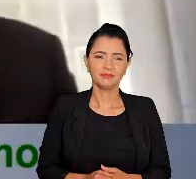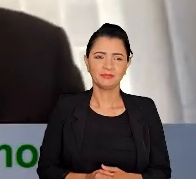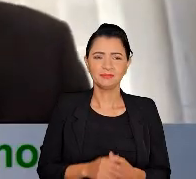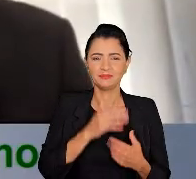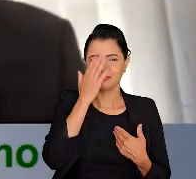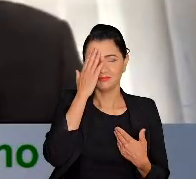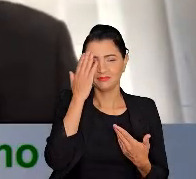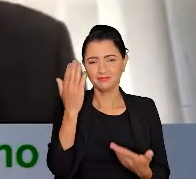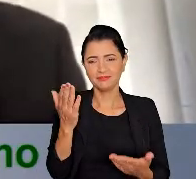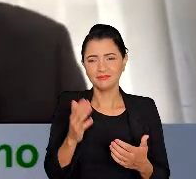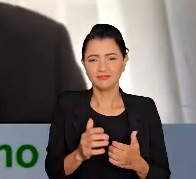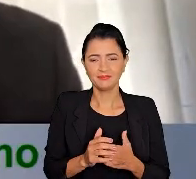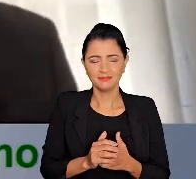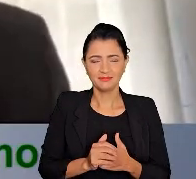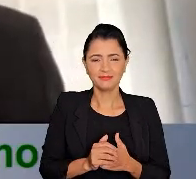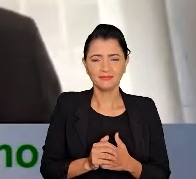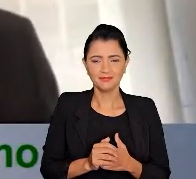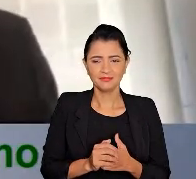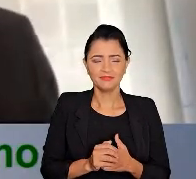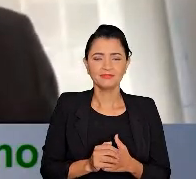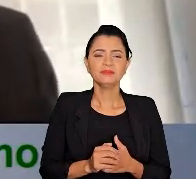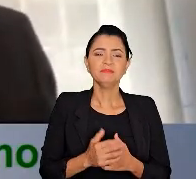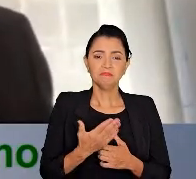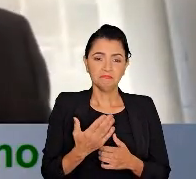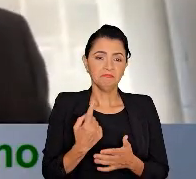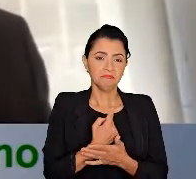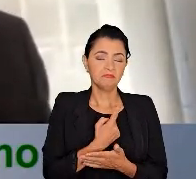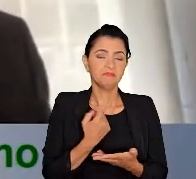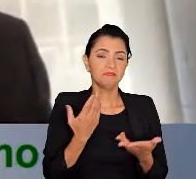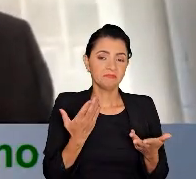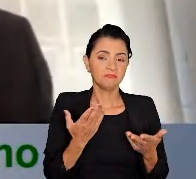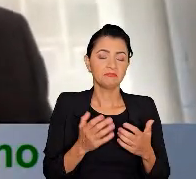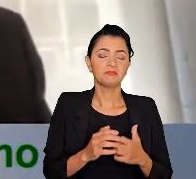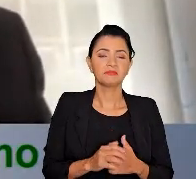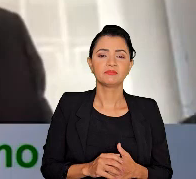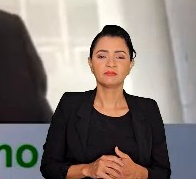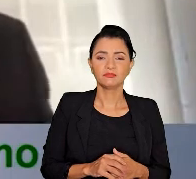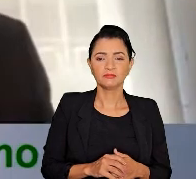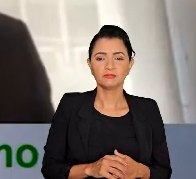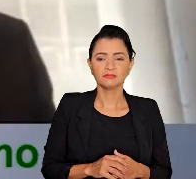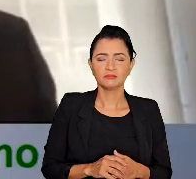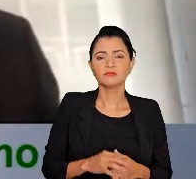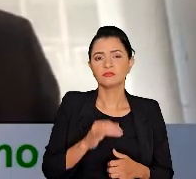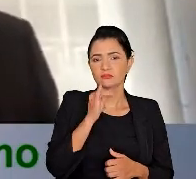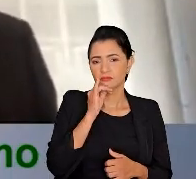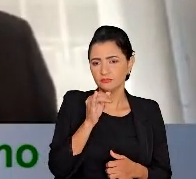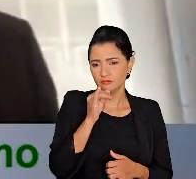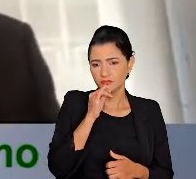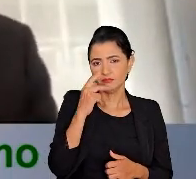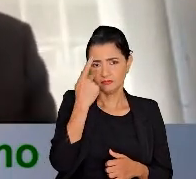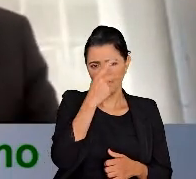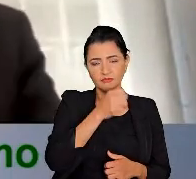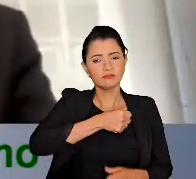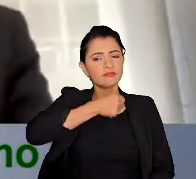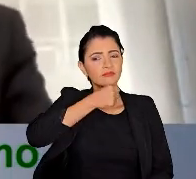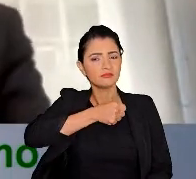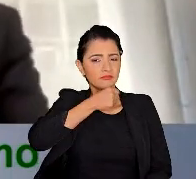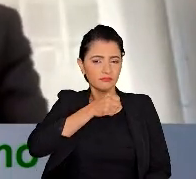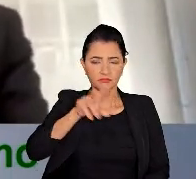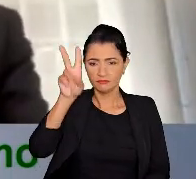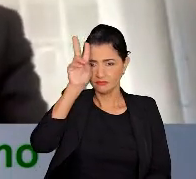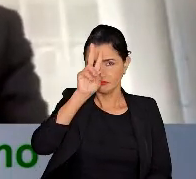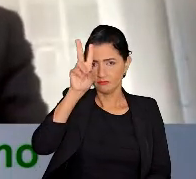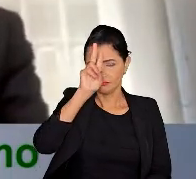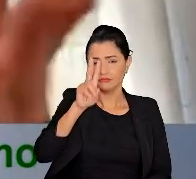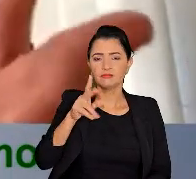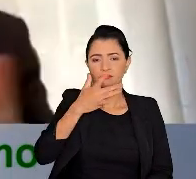Obrigado, doutora Terezinha, obrigado, doutora Diana. Você citou o exemplo da sua avó. Eu lembro de pessoas que